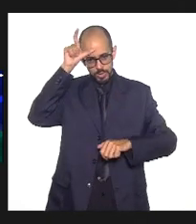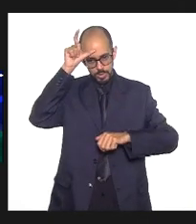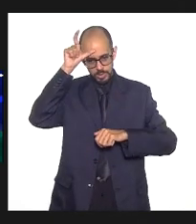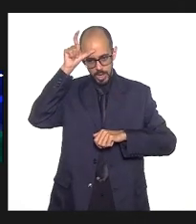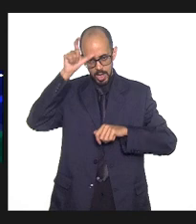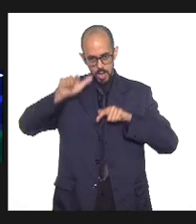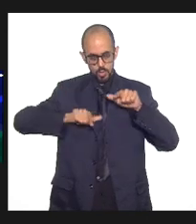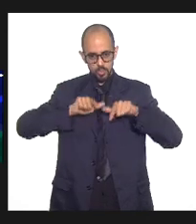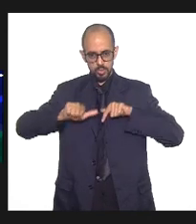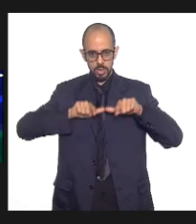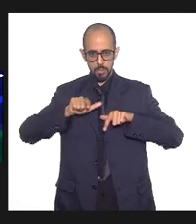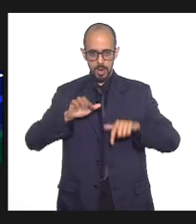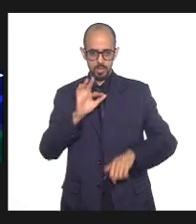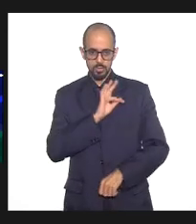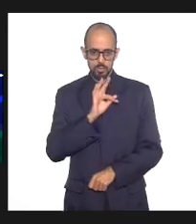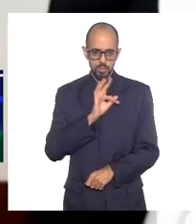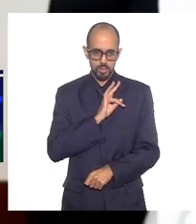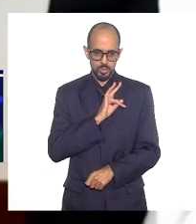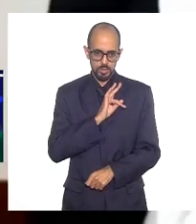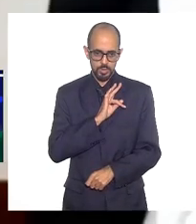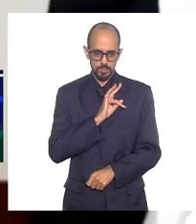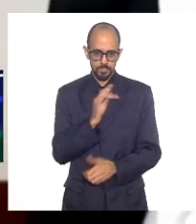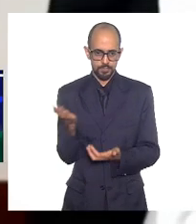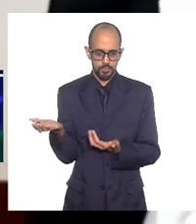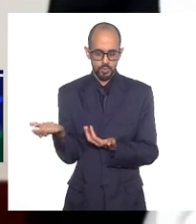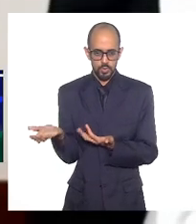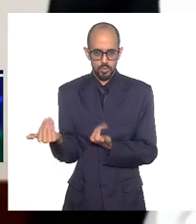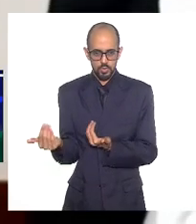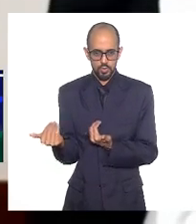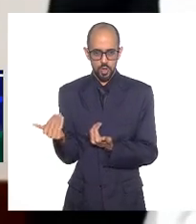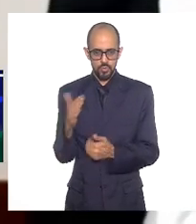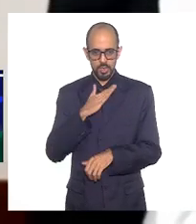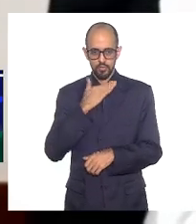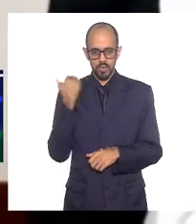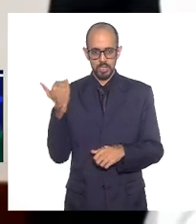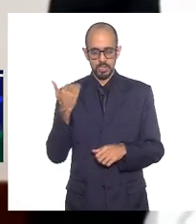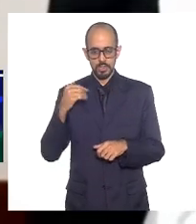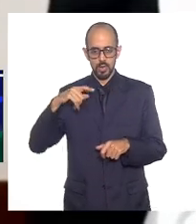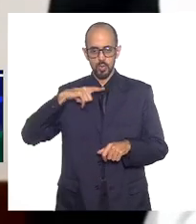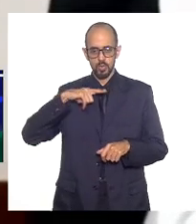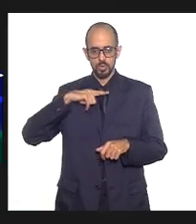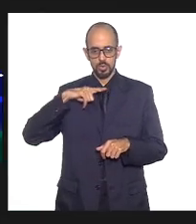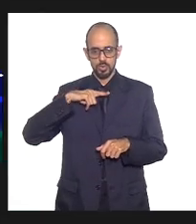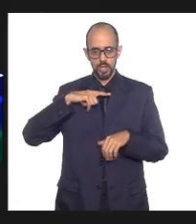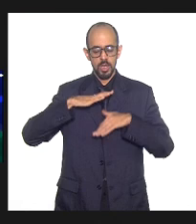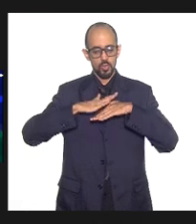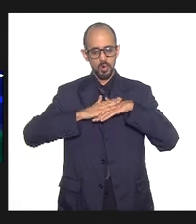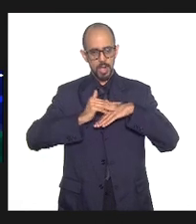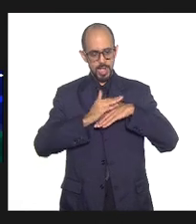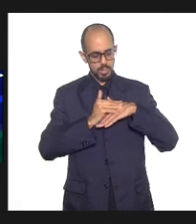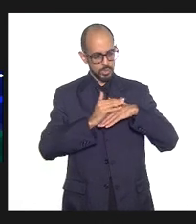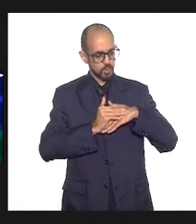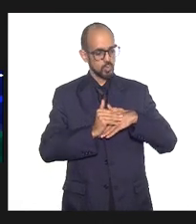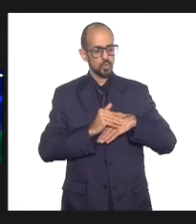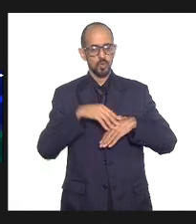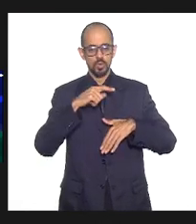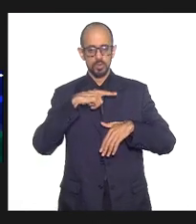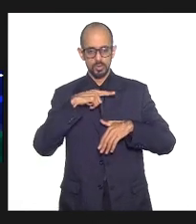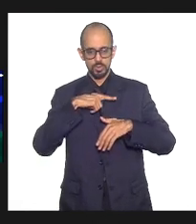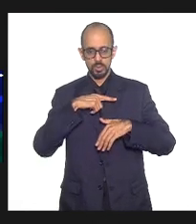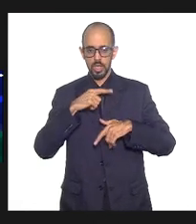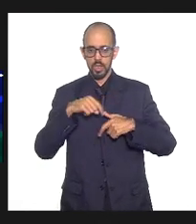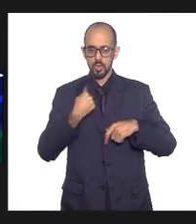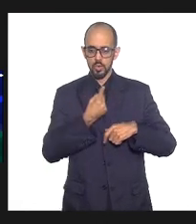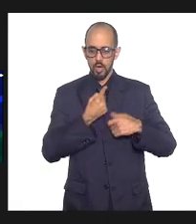policiais. O jovem que morreu, obviamente, tem todo o nosso carinho, tem todo o nosso